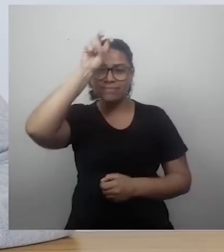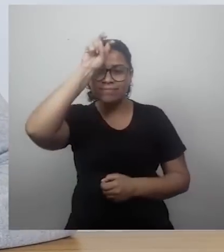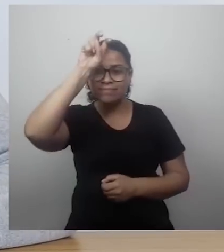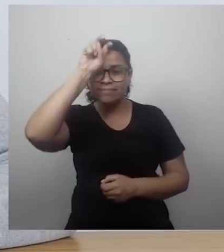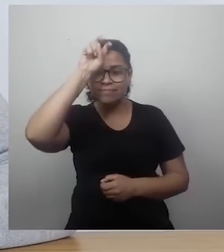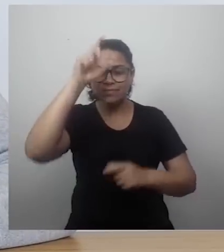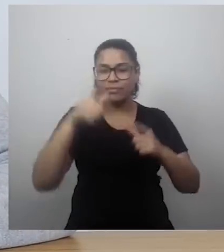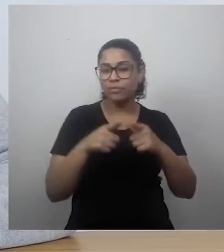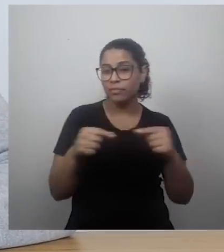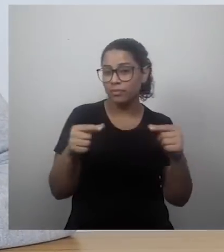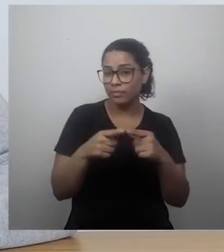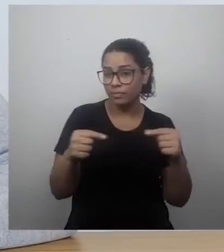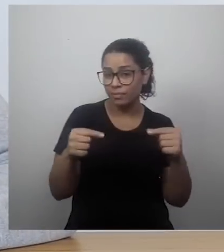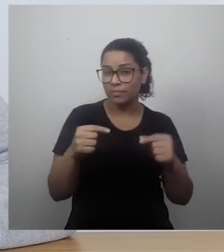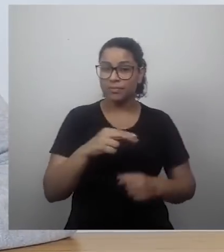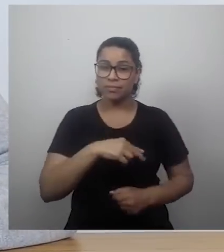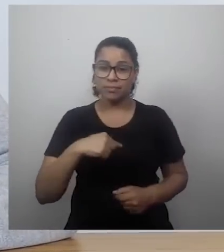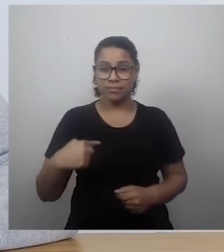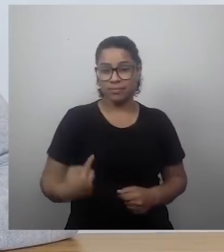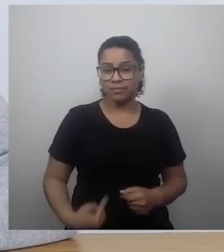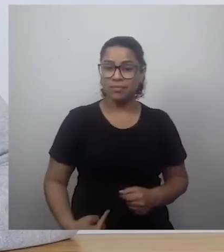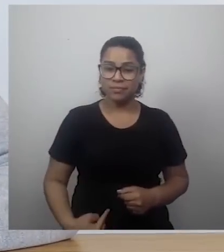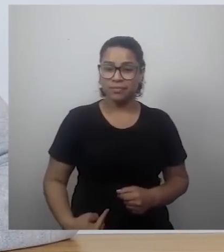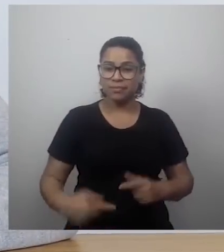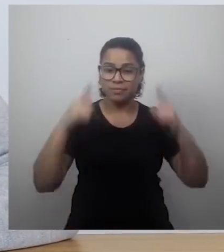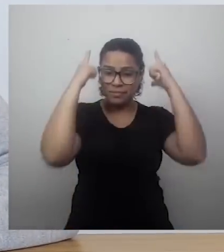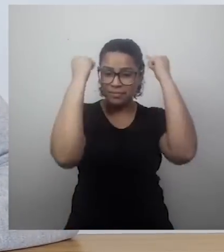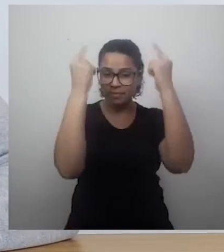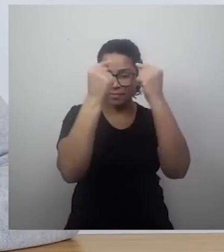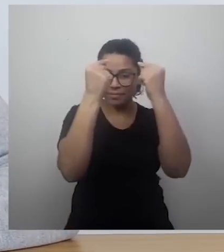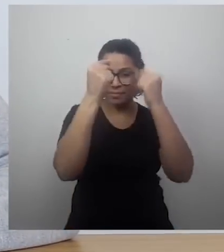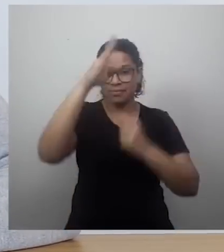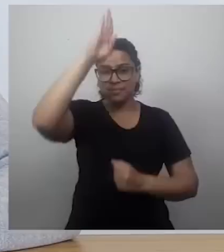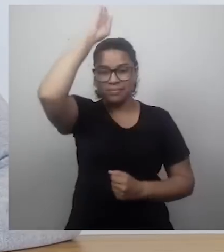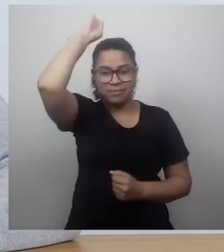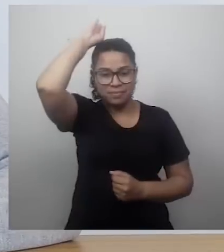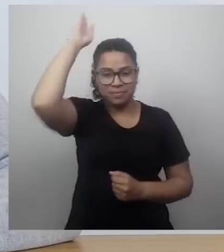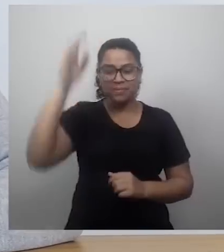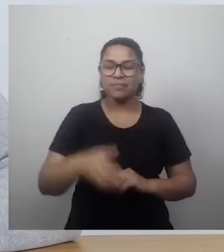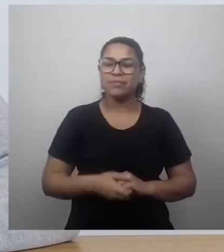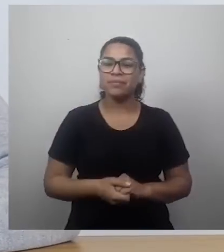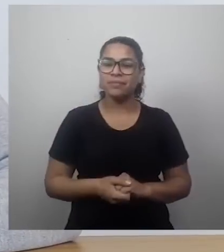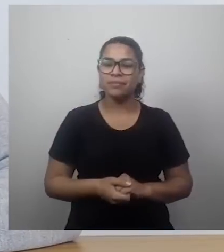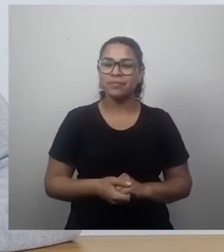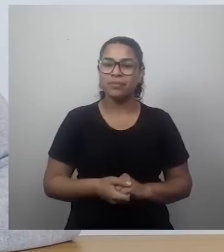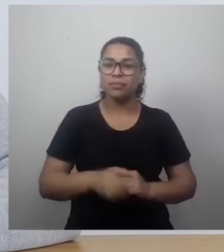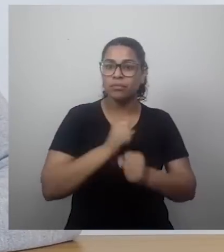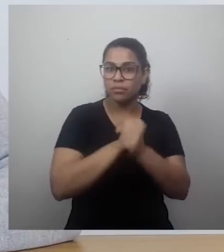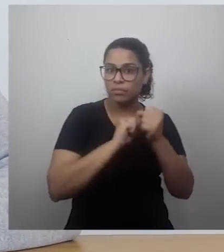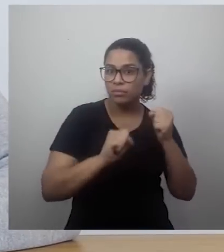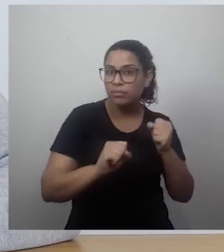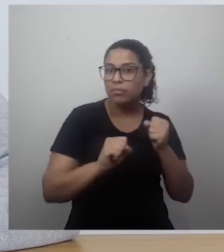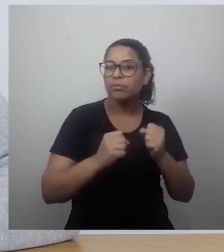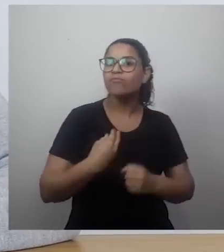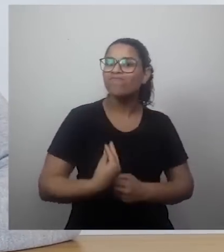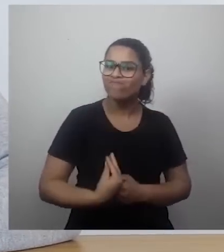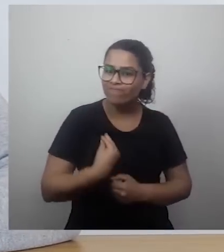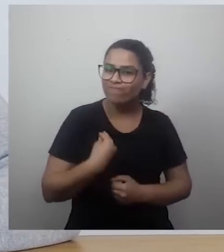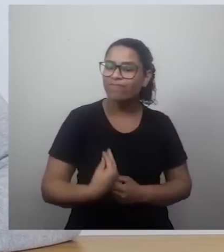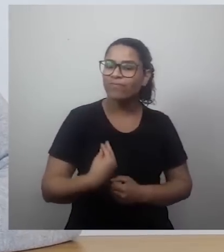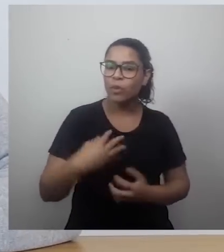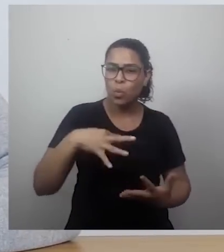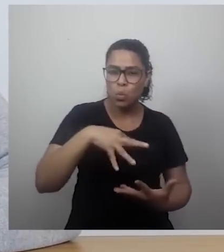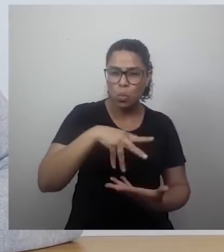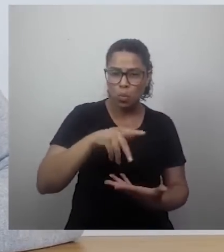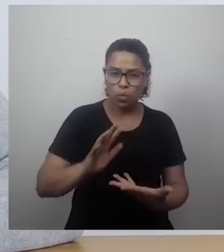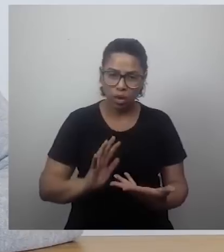os egípcios, os japoneses, chineses, gregos e os romanos. As lutas se fizeram presentes na cultura